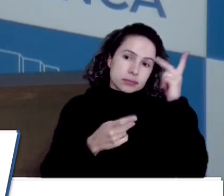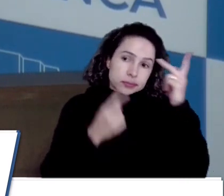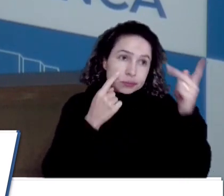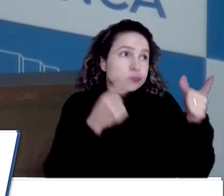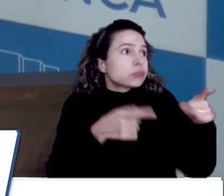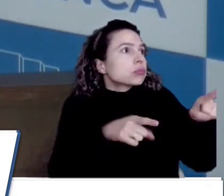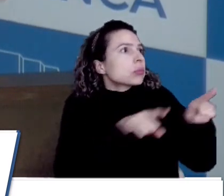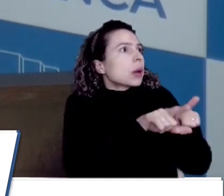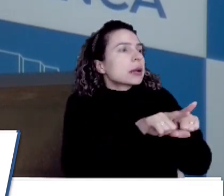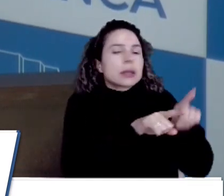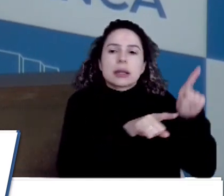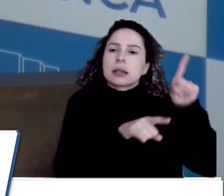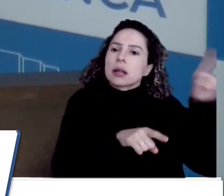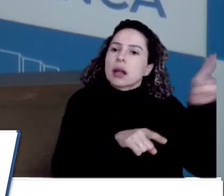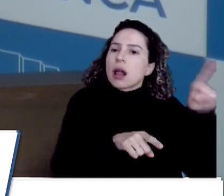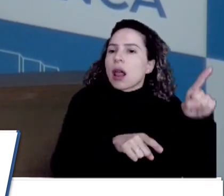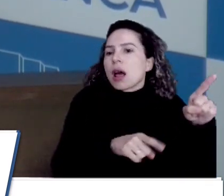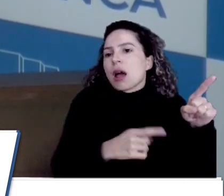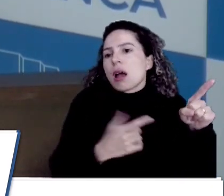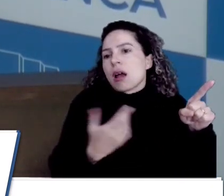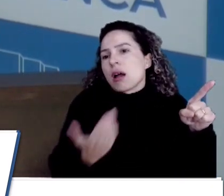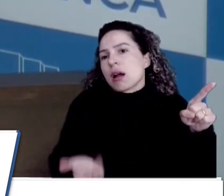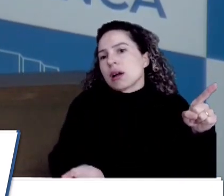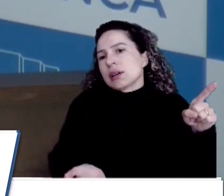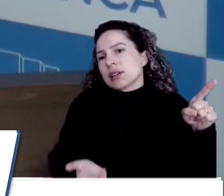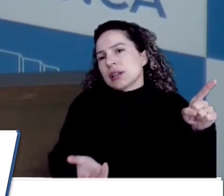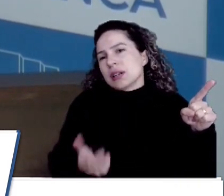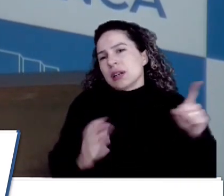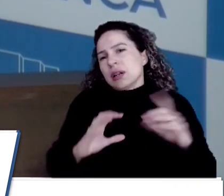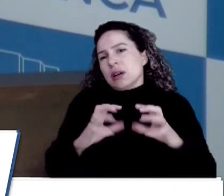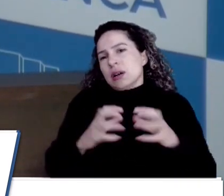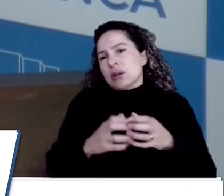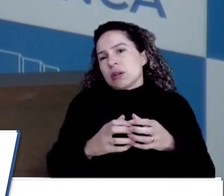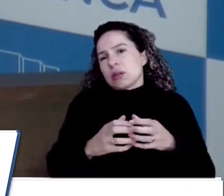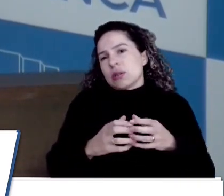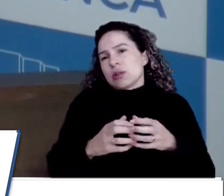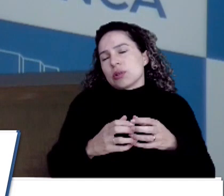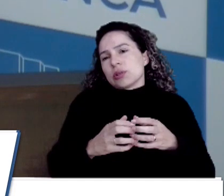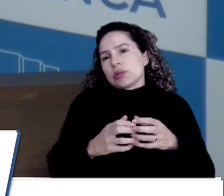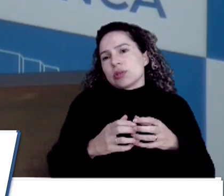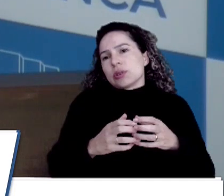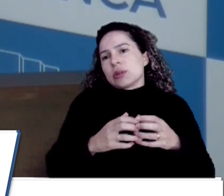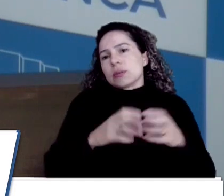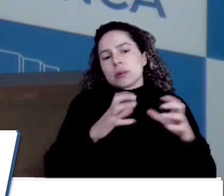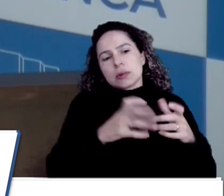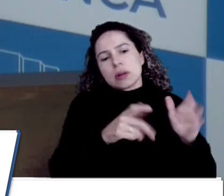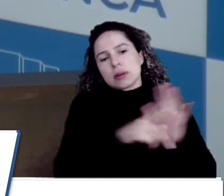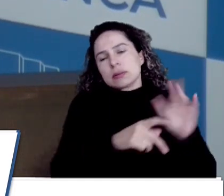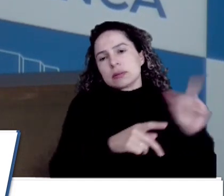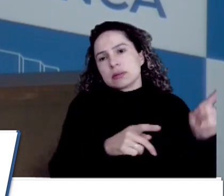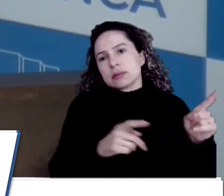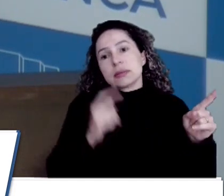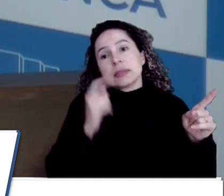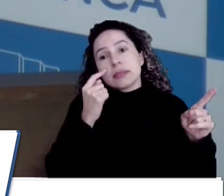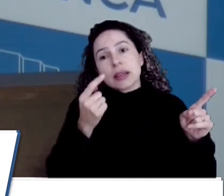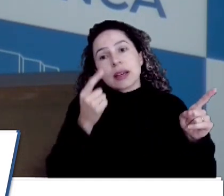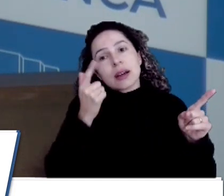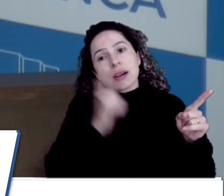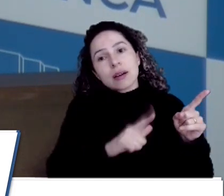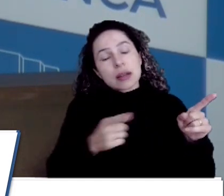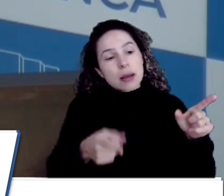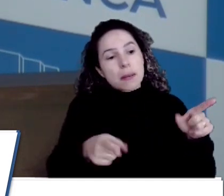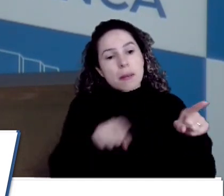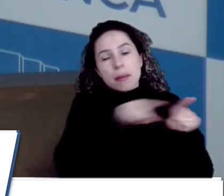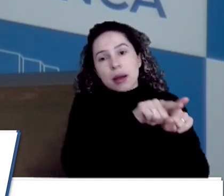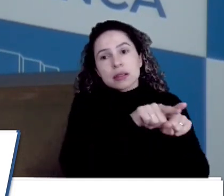lá com o pessoal da Dercy Montoro lá, para ver se nós faz uma parceria para